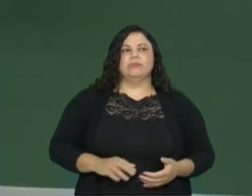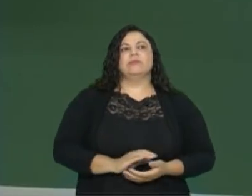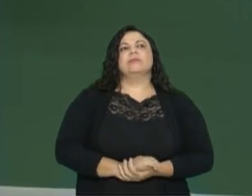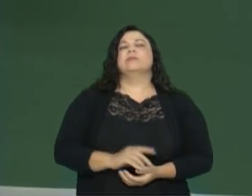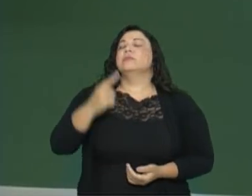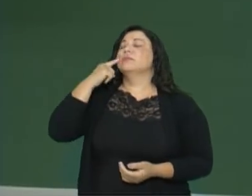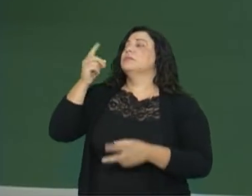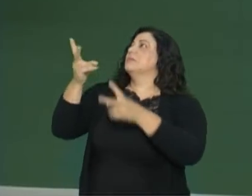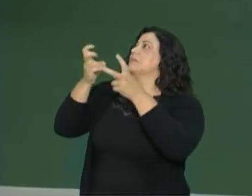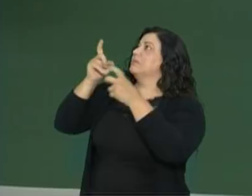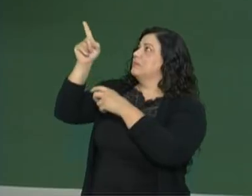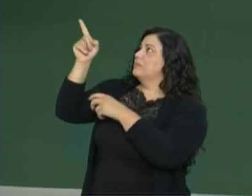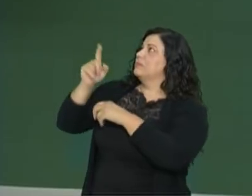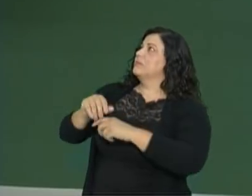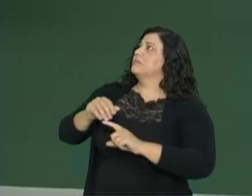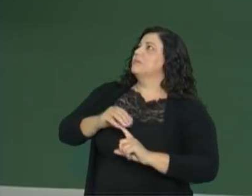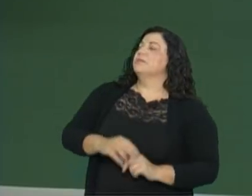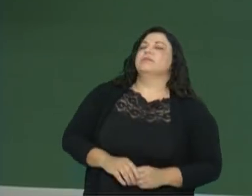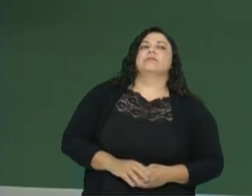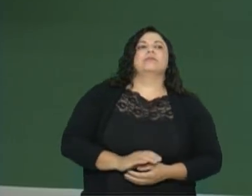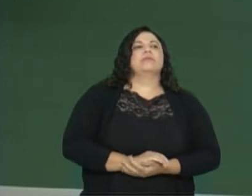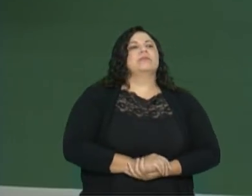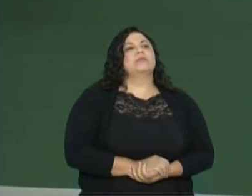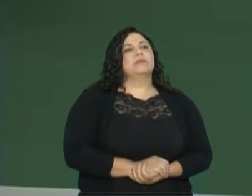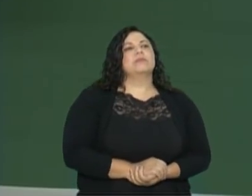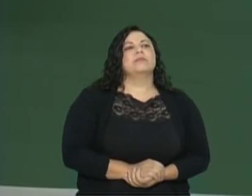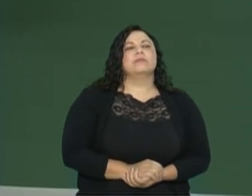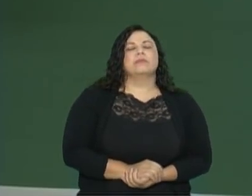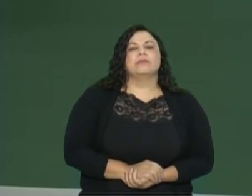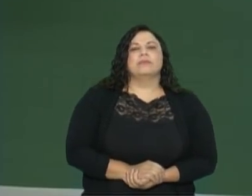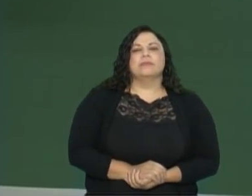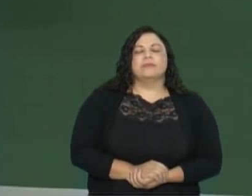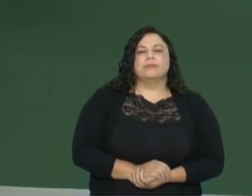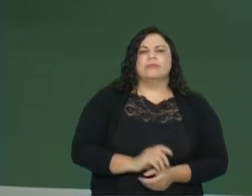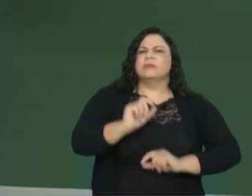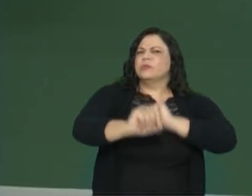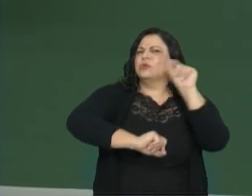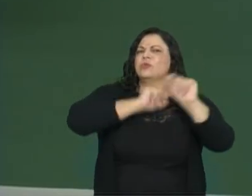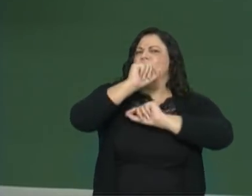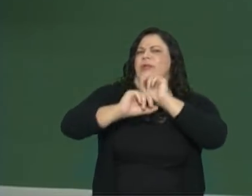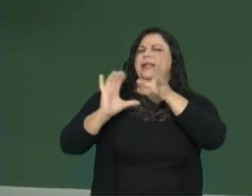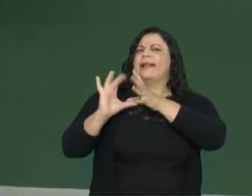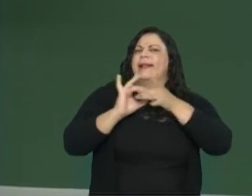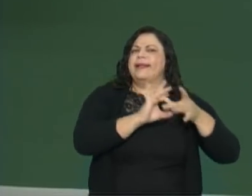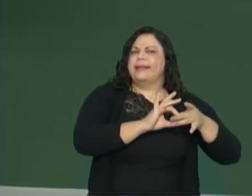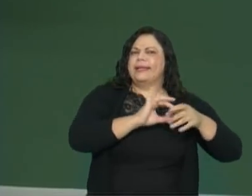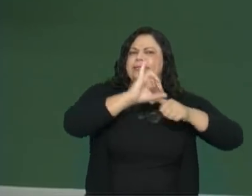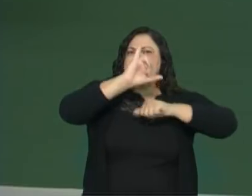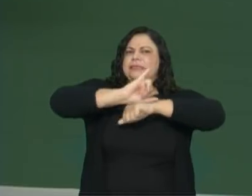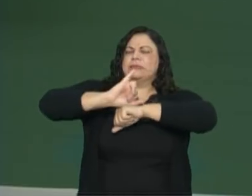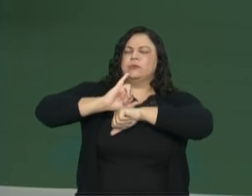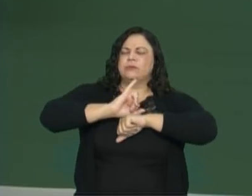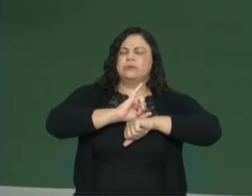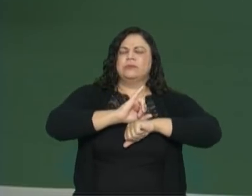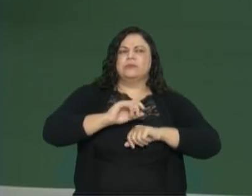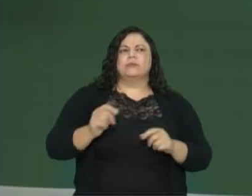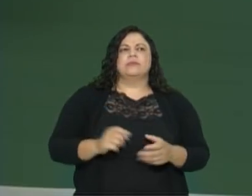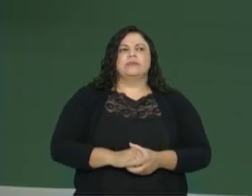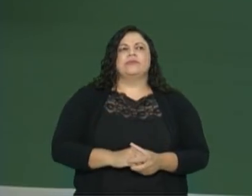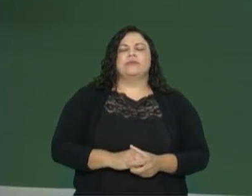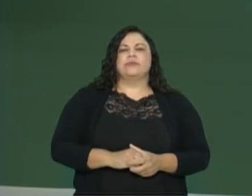de transmissão. O que acontece na ligação metálica? Os núcleos dos átomos ficam